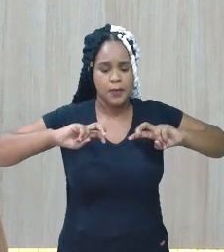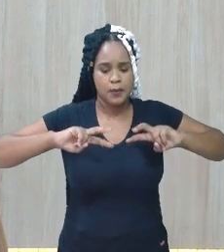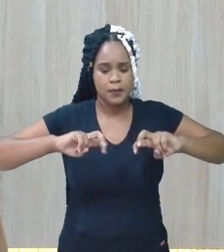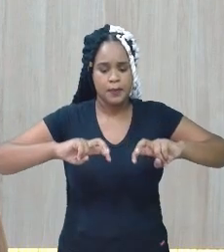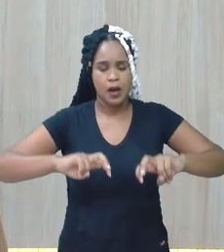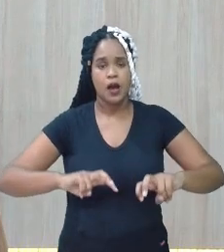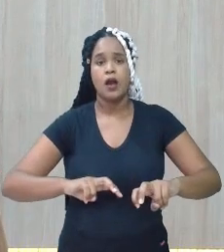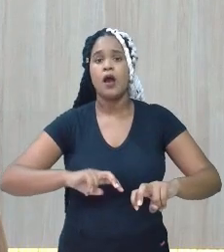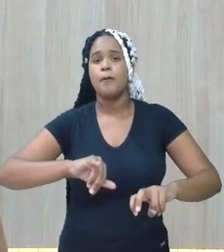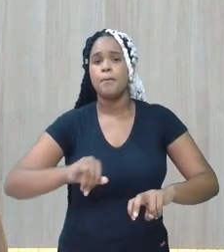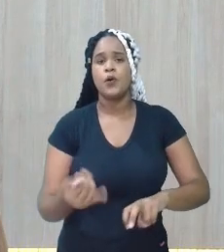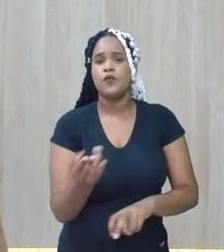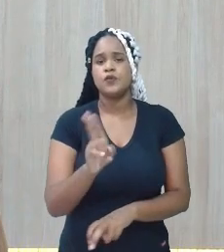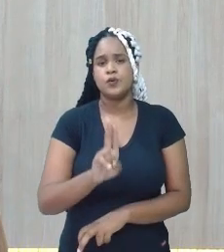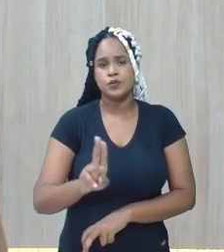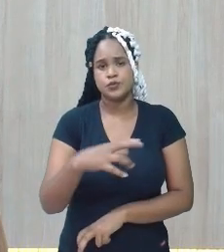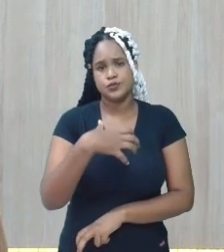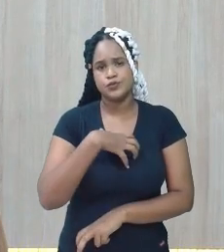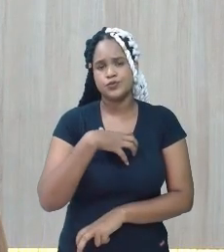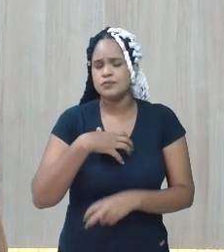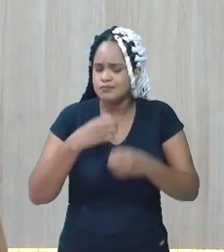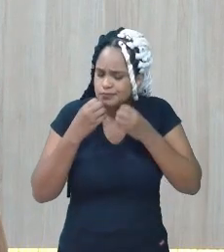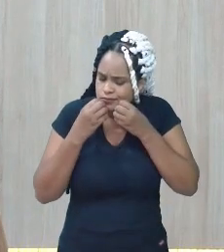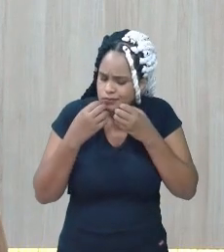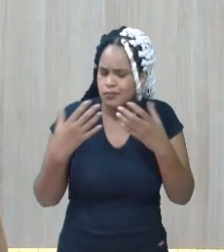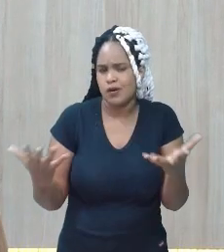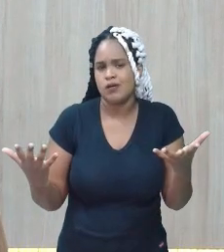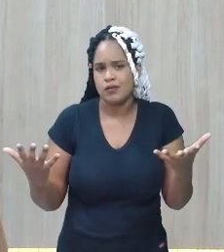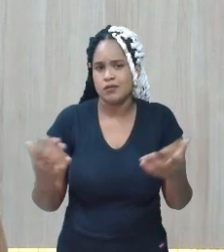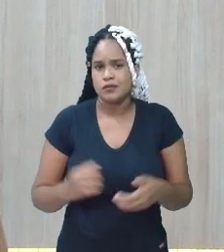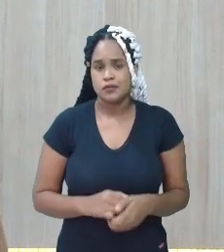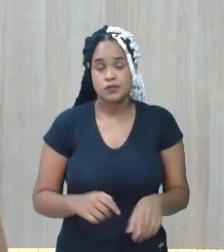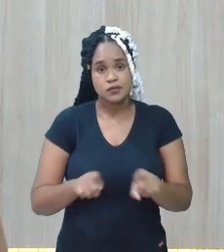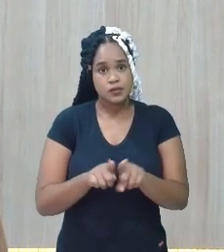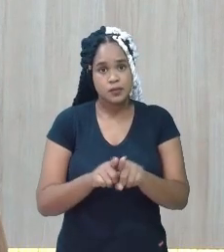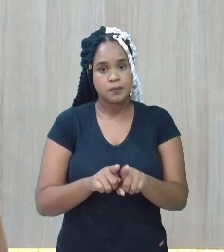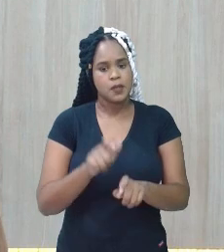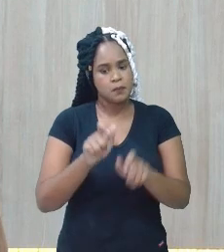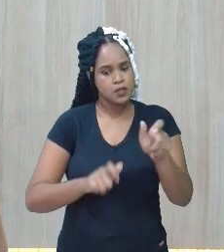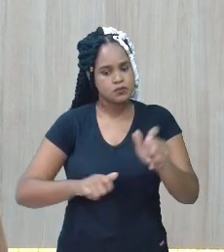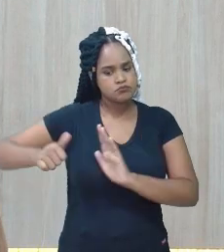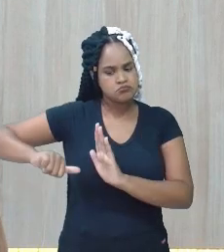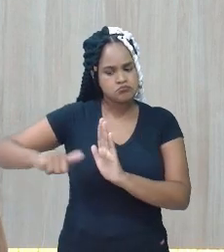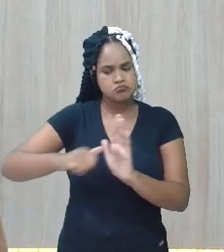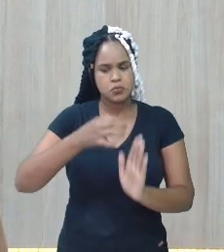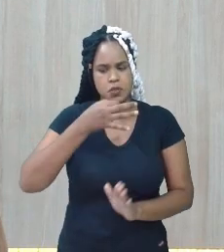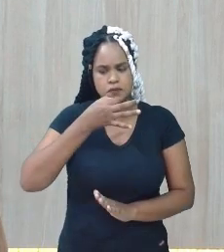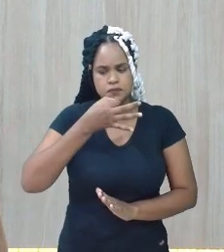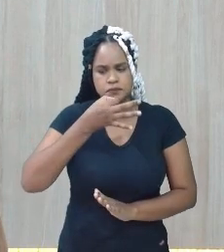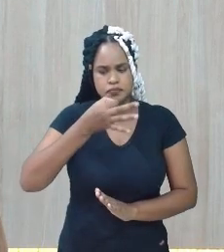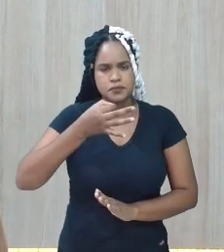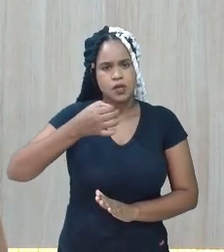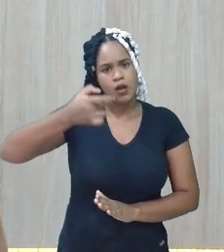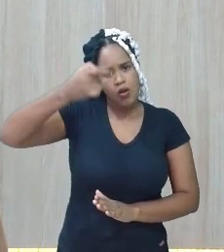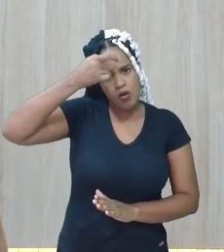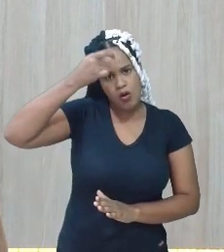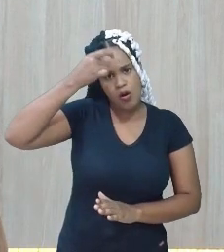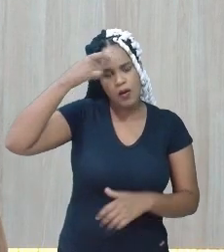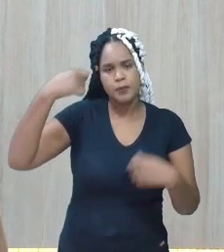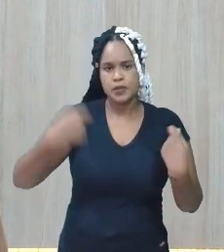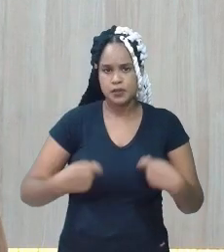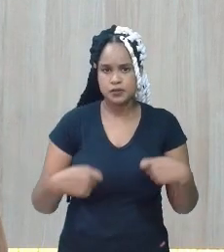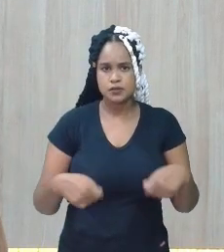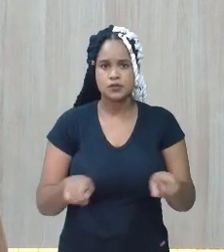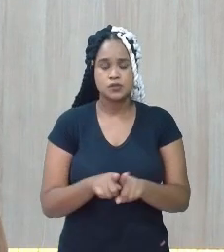e utilizem da melhor maneira possível, que eles sejam pessoas críticas, conscientes, não é? Que eles